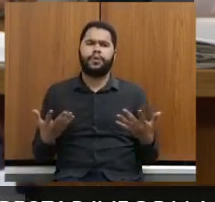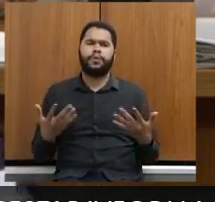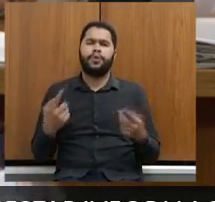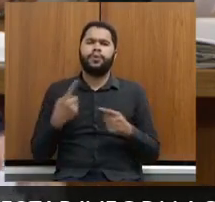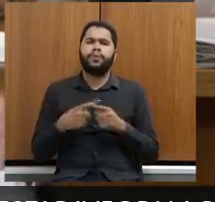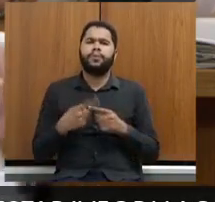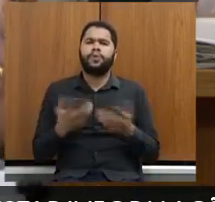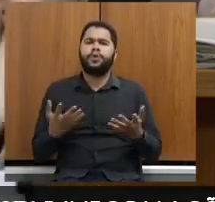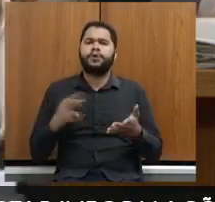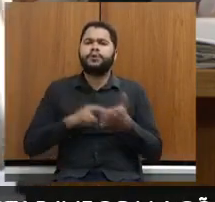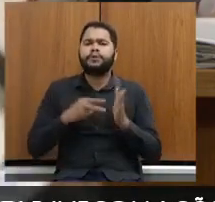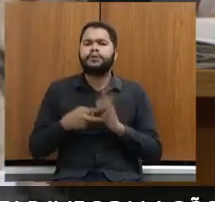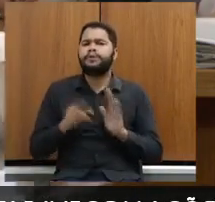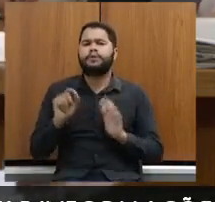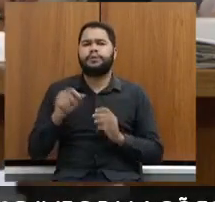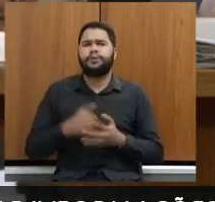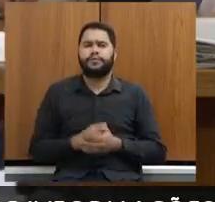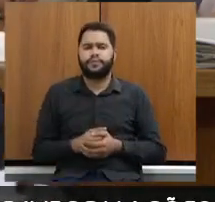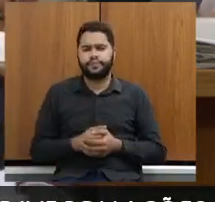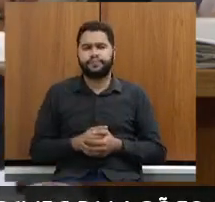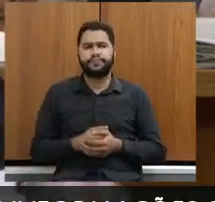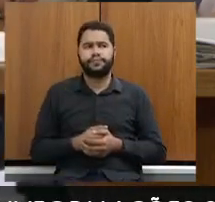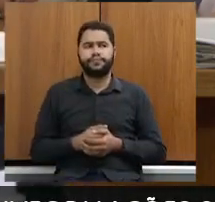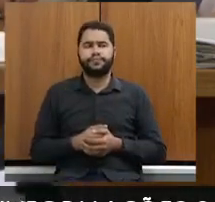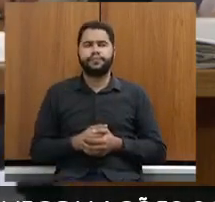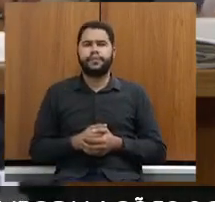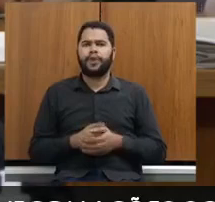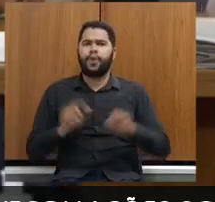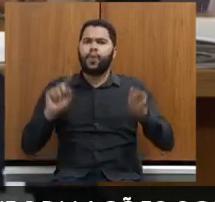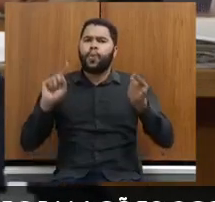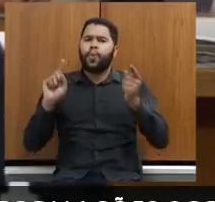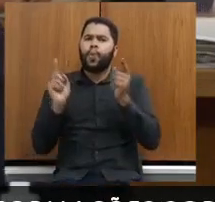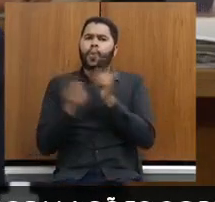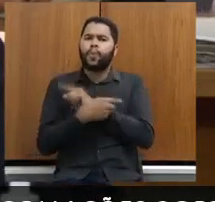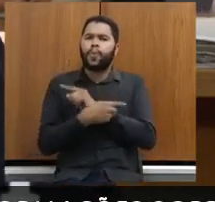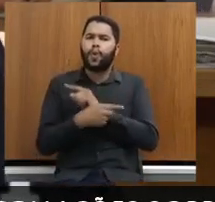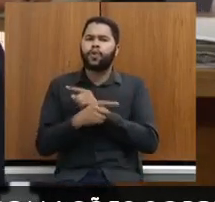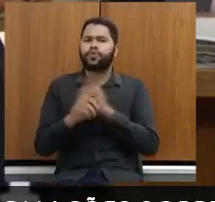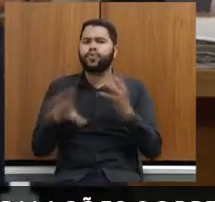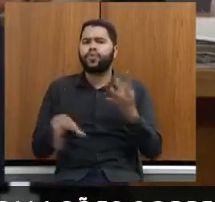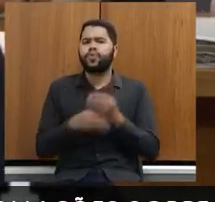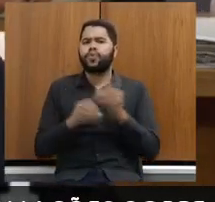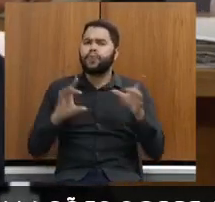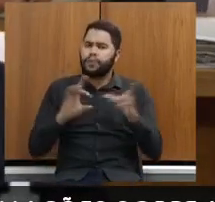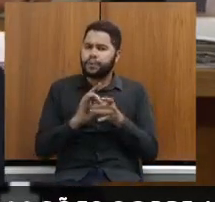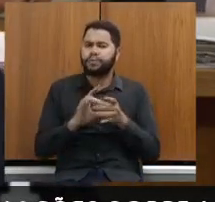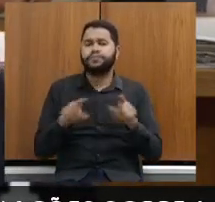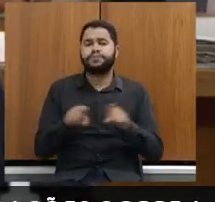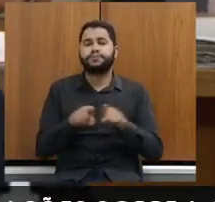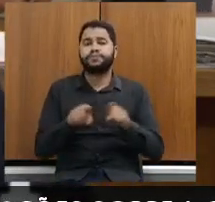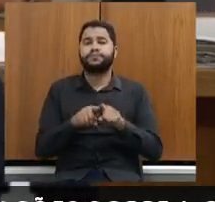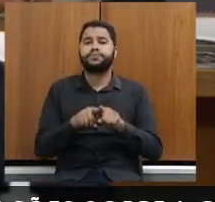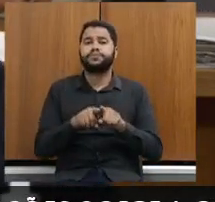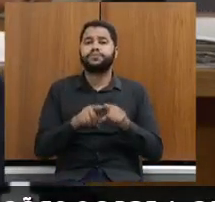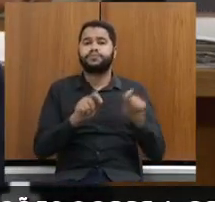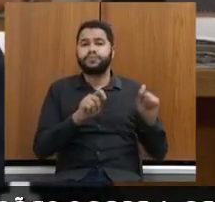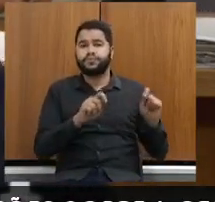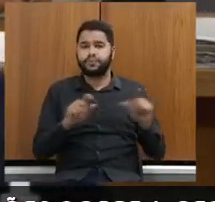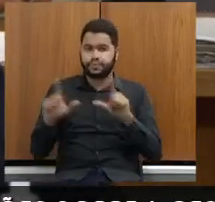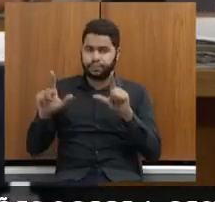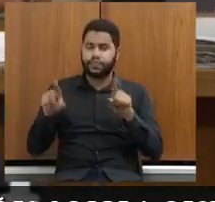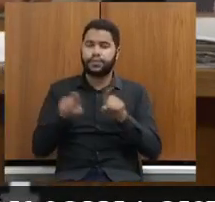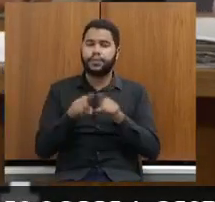é significa é justamente o oposto do que vem a ser integração é o próximo no próximo